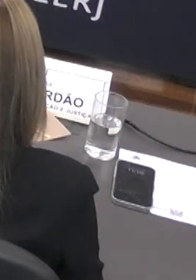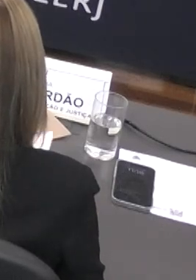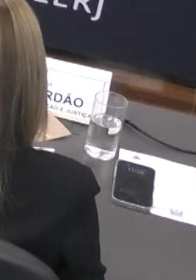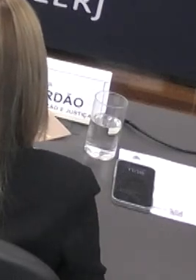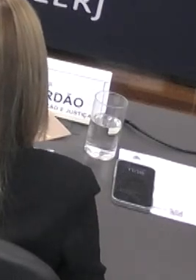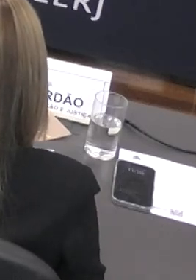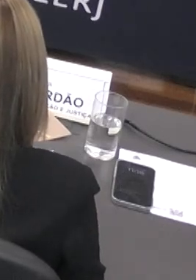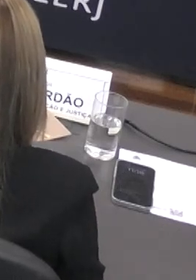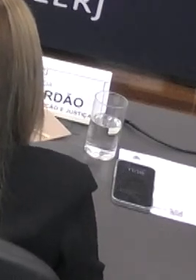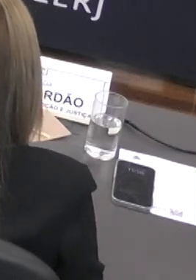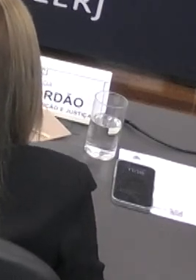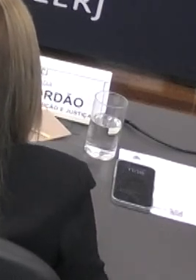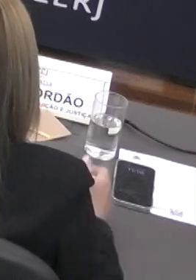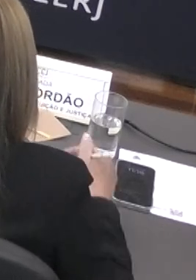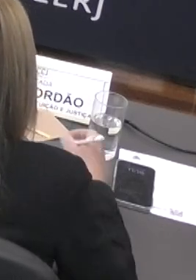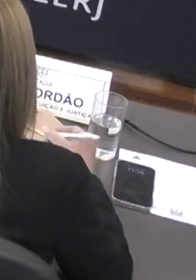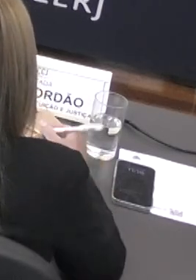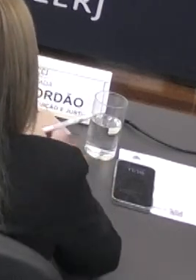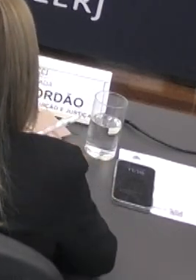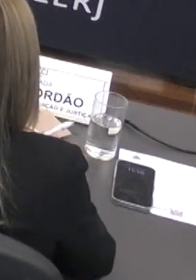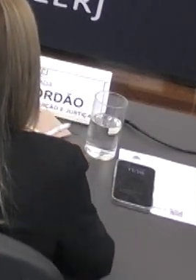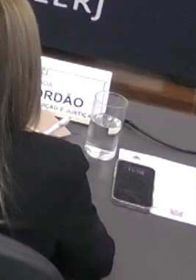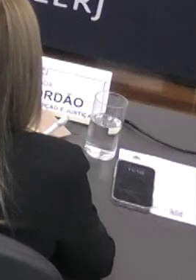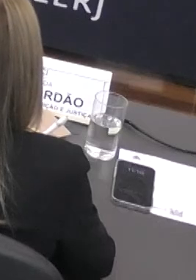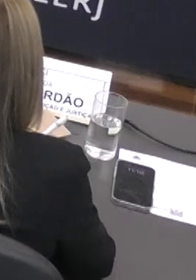plenário ao projeto de lei número 1.228.